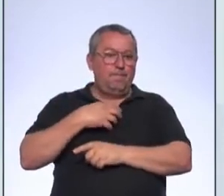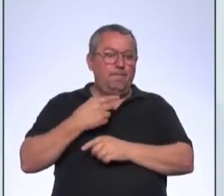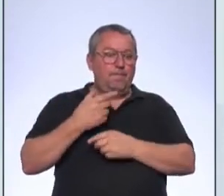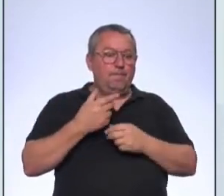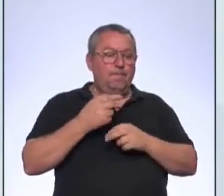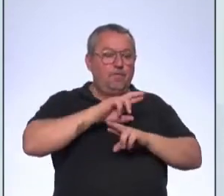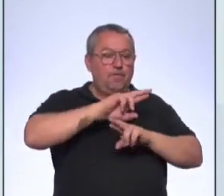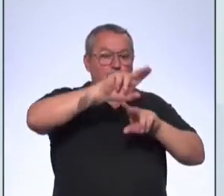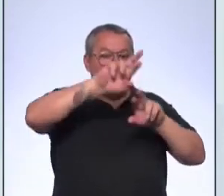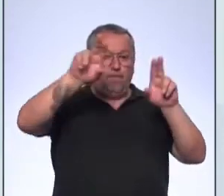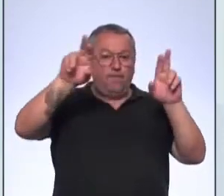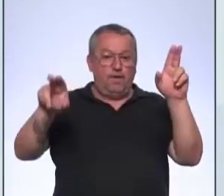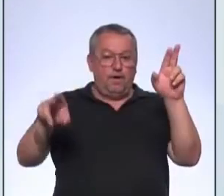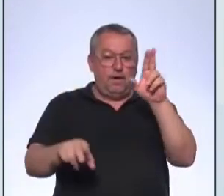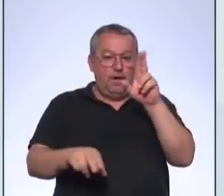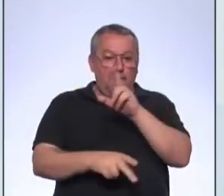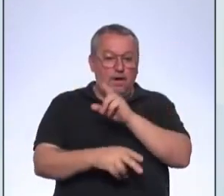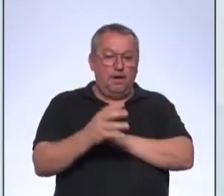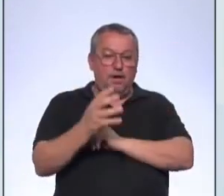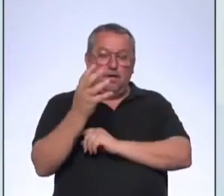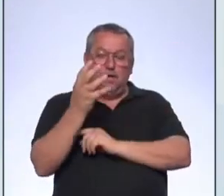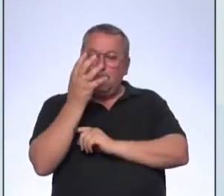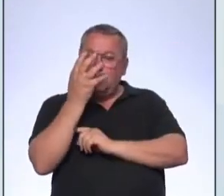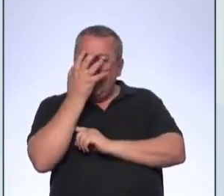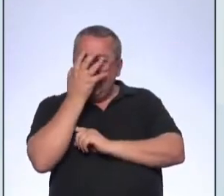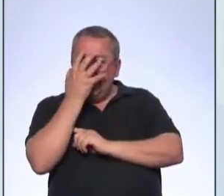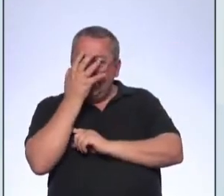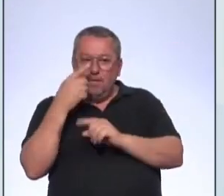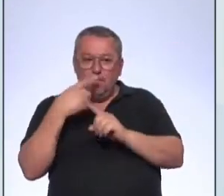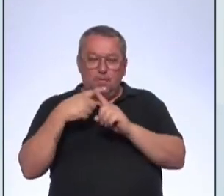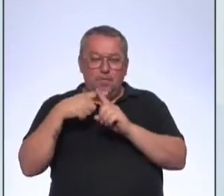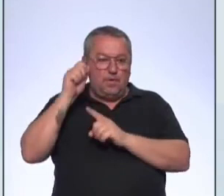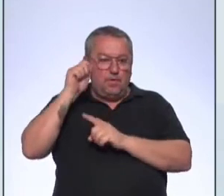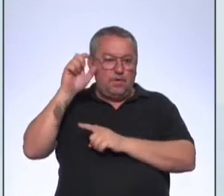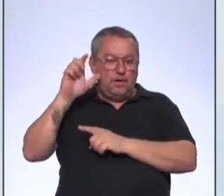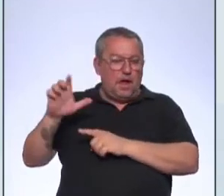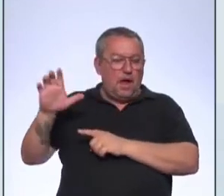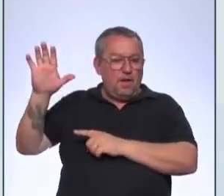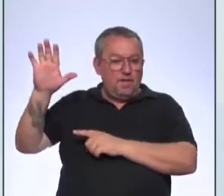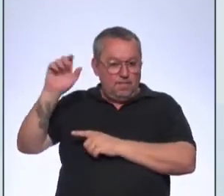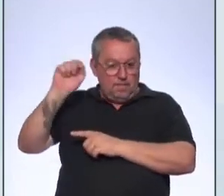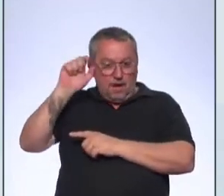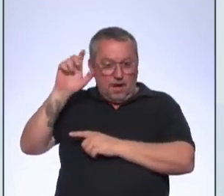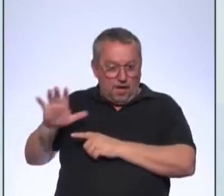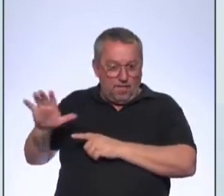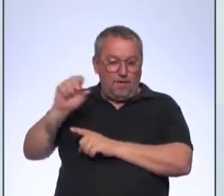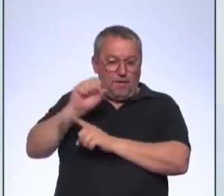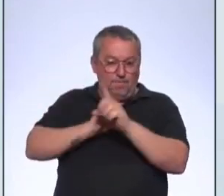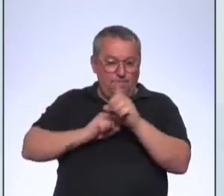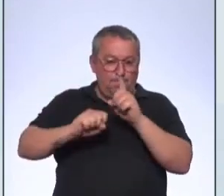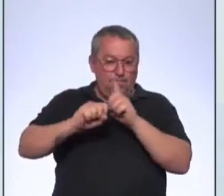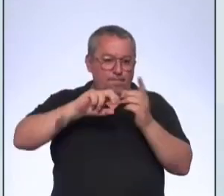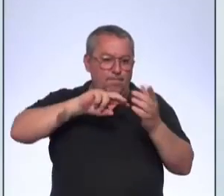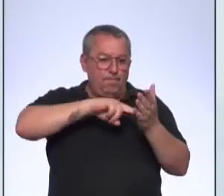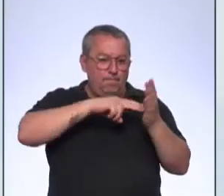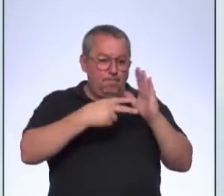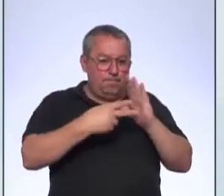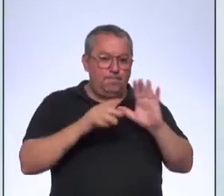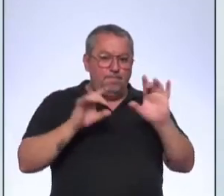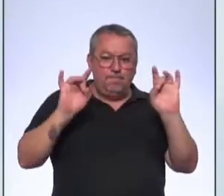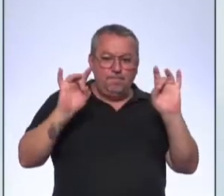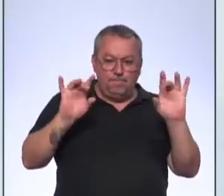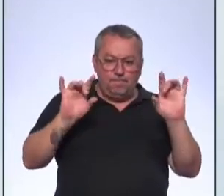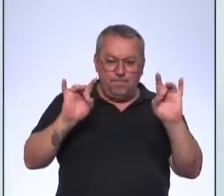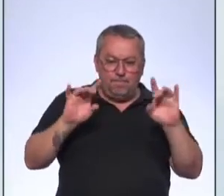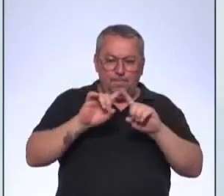máscaras. Se para as sociedades africanas elas possuem um significado